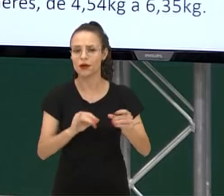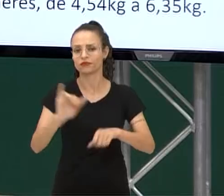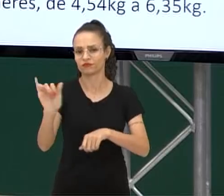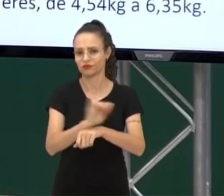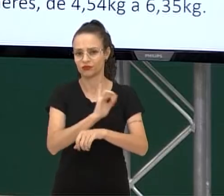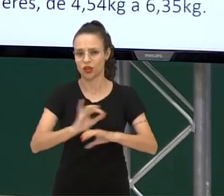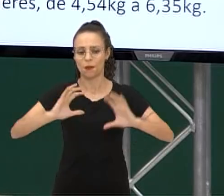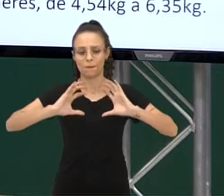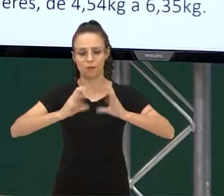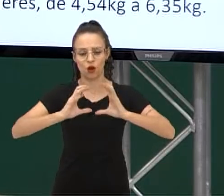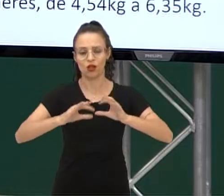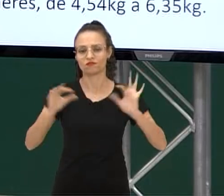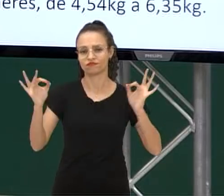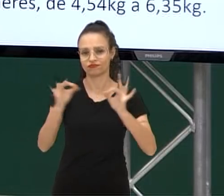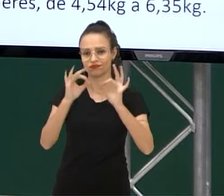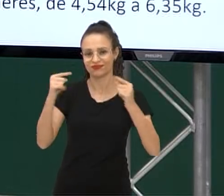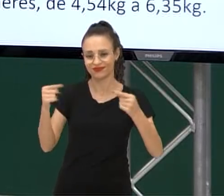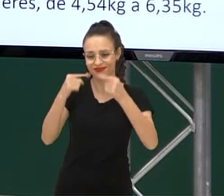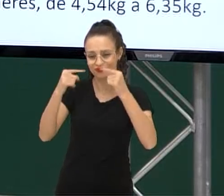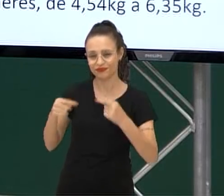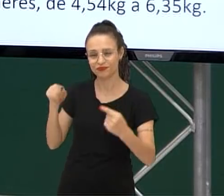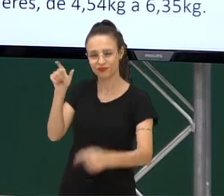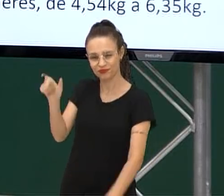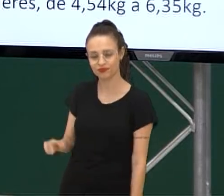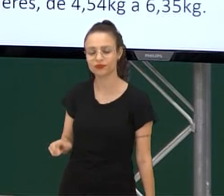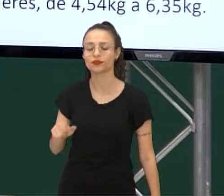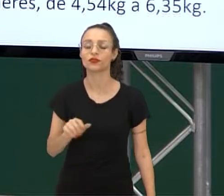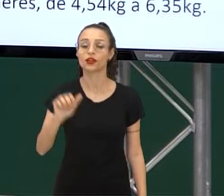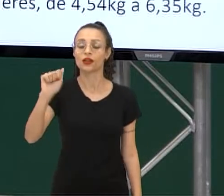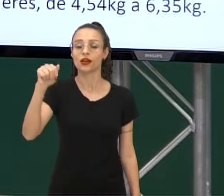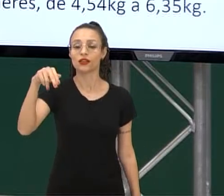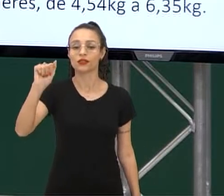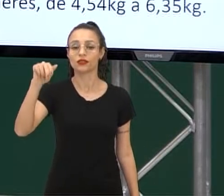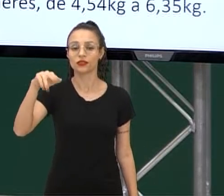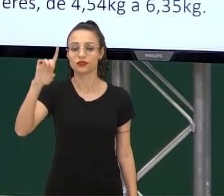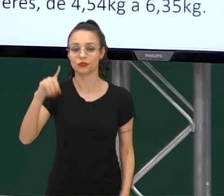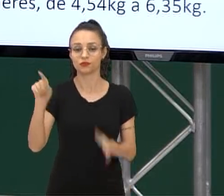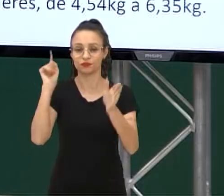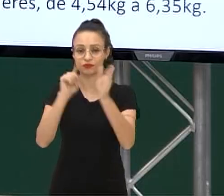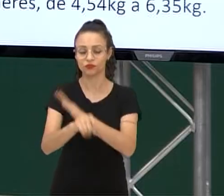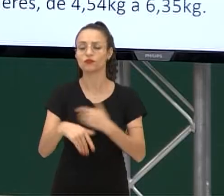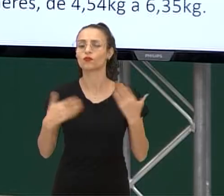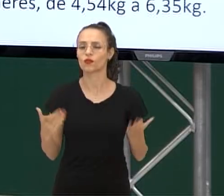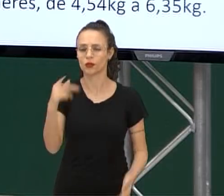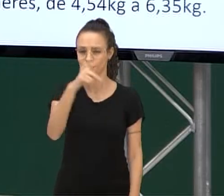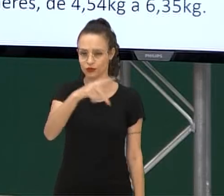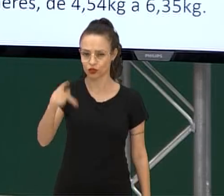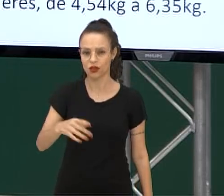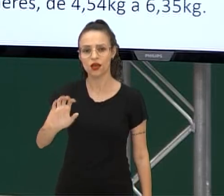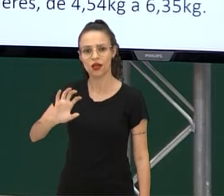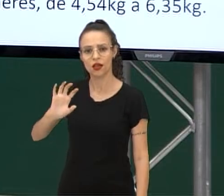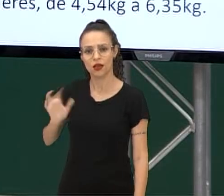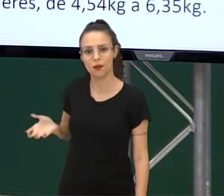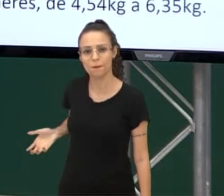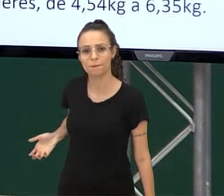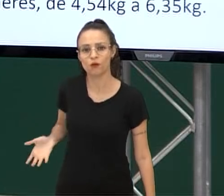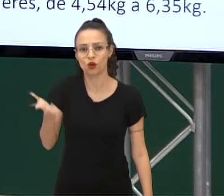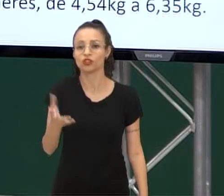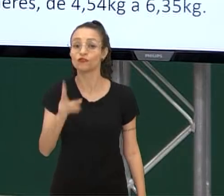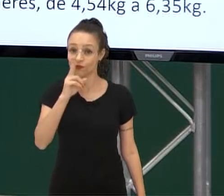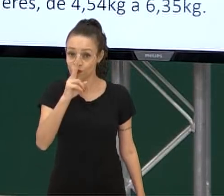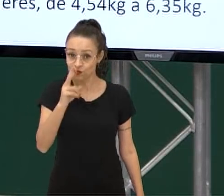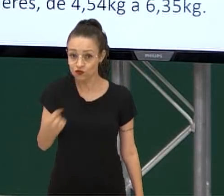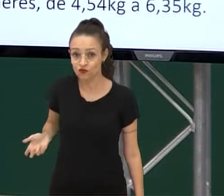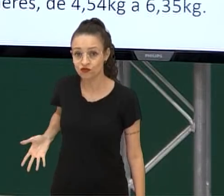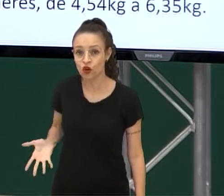a bola. E temos uma pergunta aqui da Ananda Scott, que pergunta: professores, boliche tem que jogar com força ou